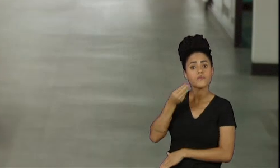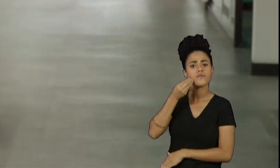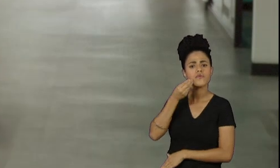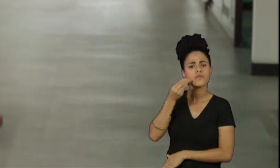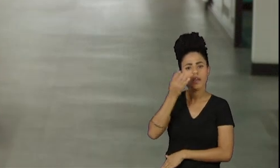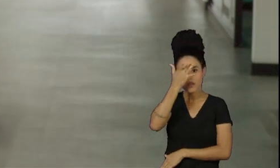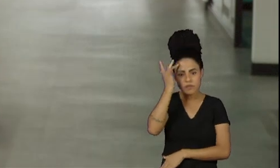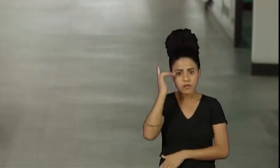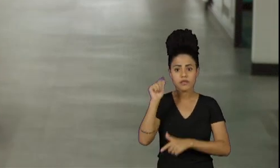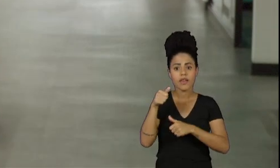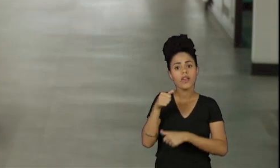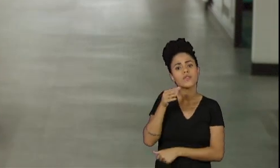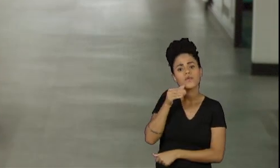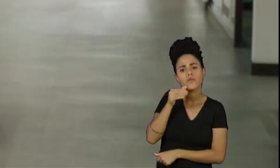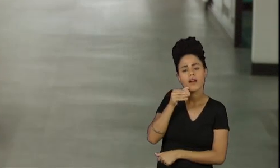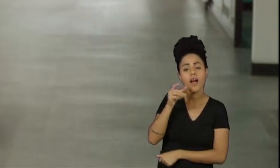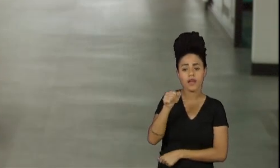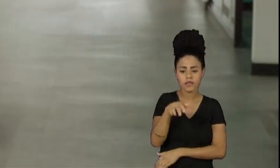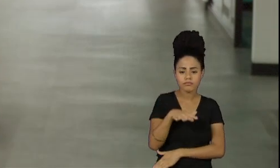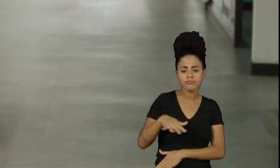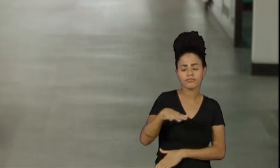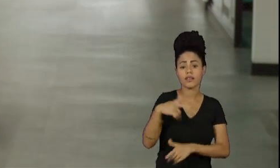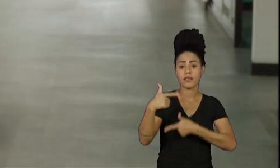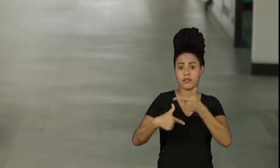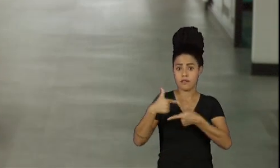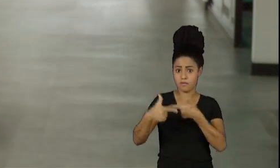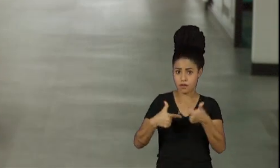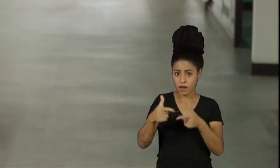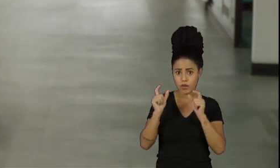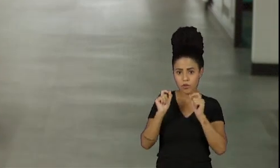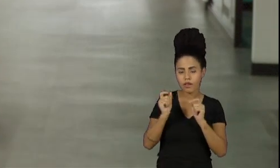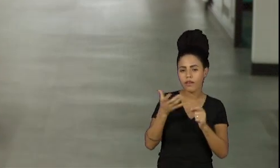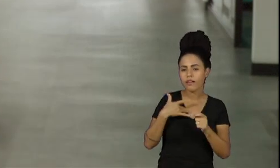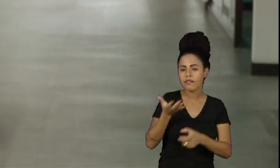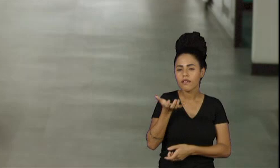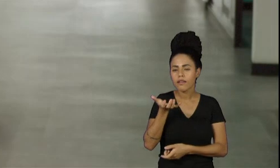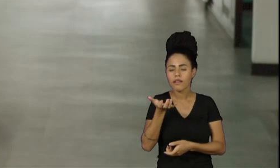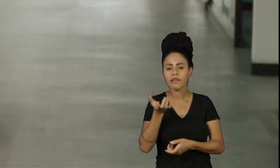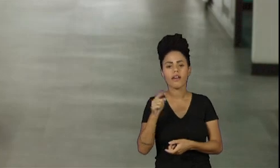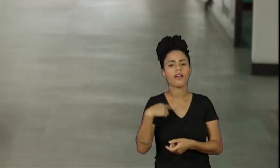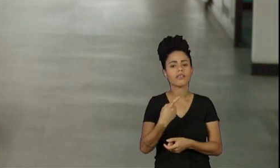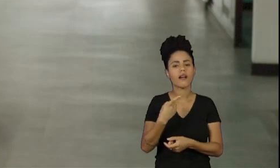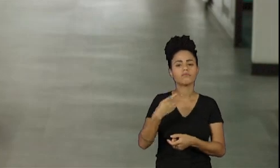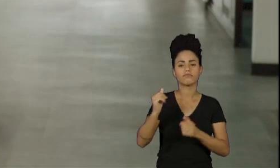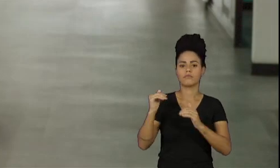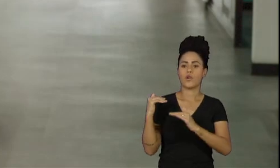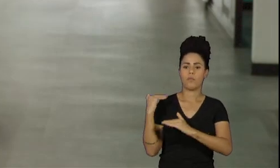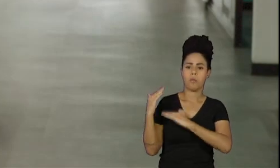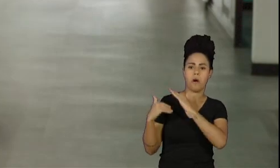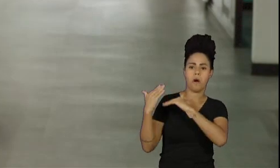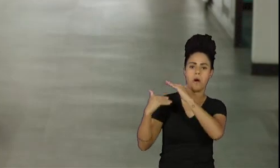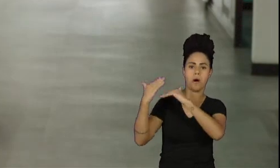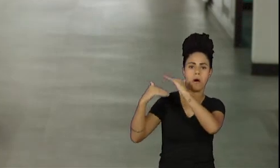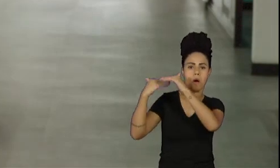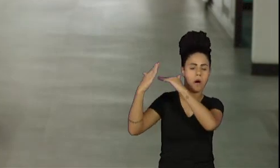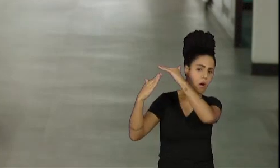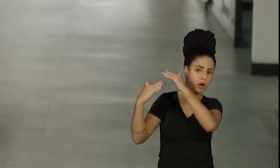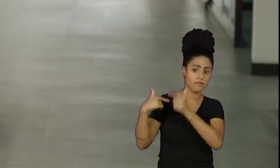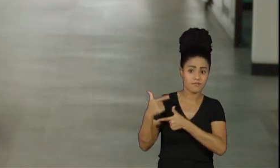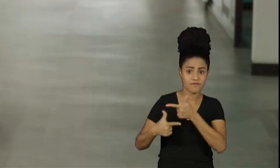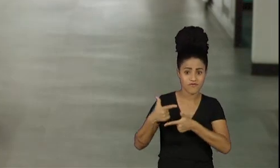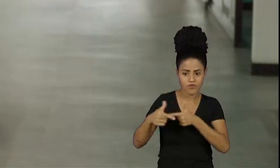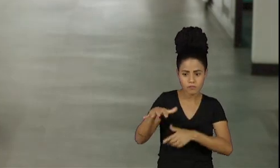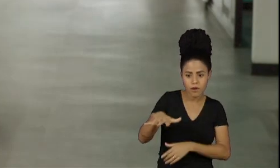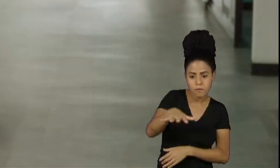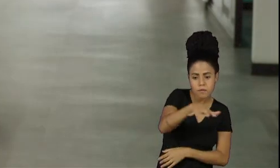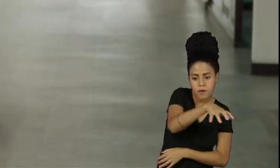funcionários que estão na base da companhia hoje, a fim de que nós possamos alavancar essas pessoas dentro dos espaços